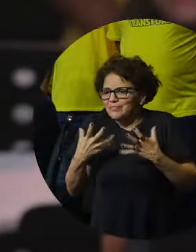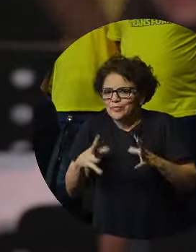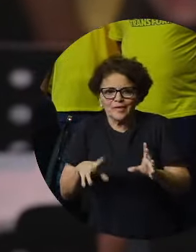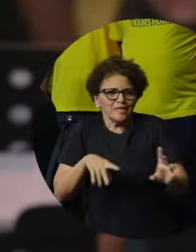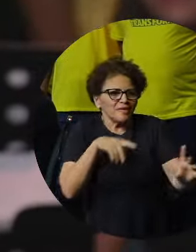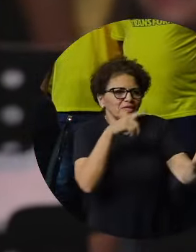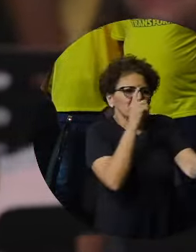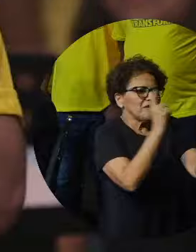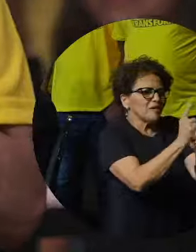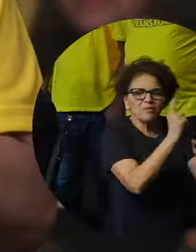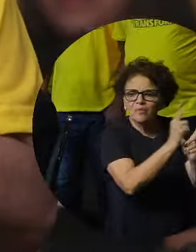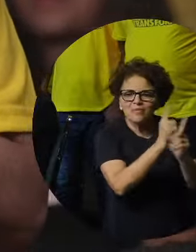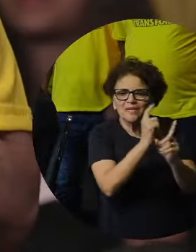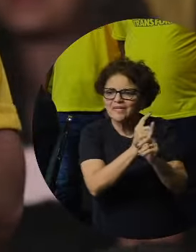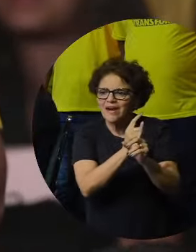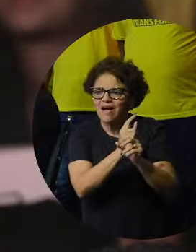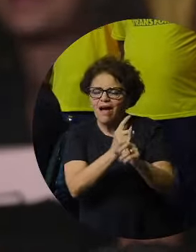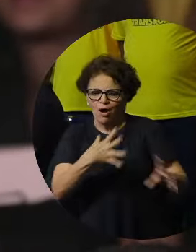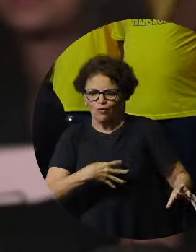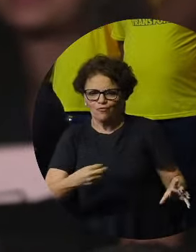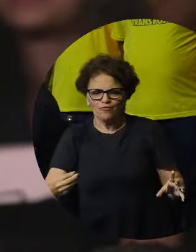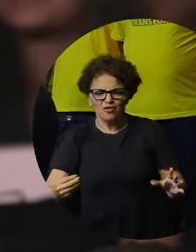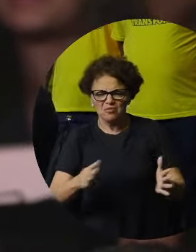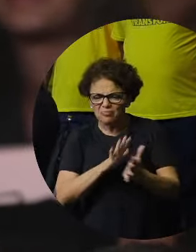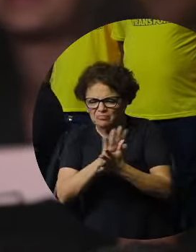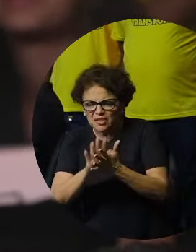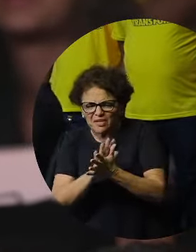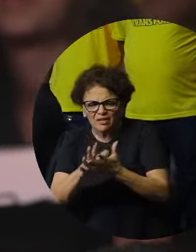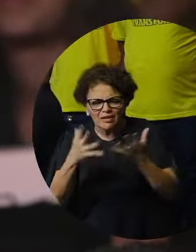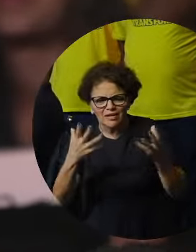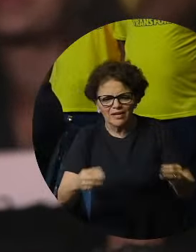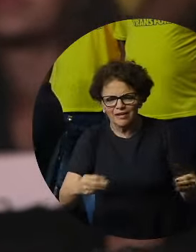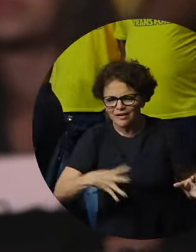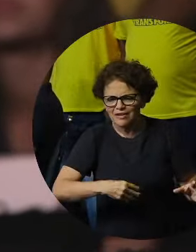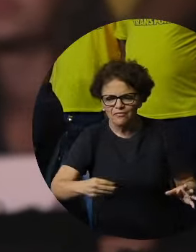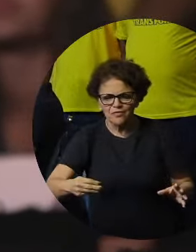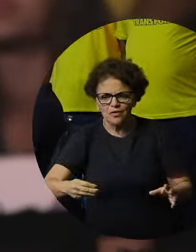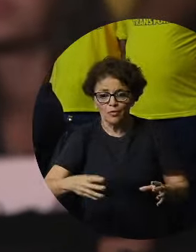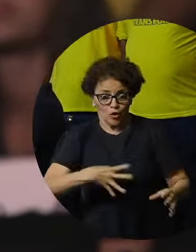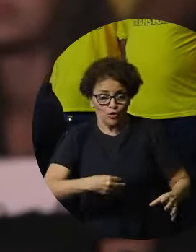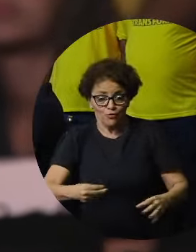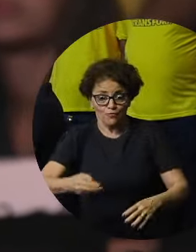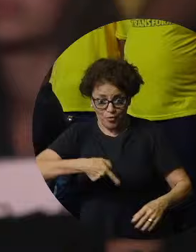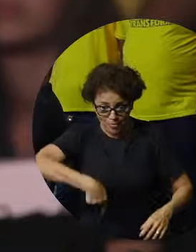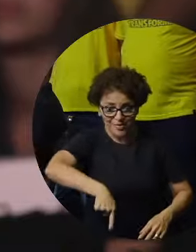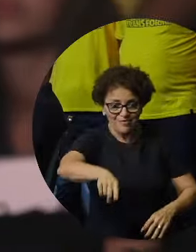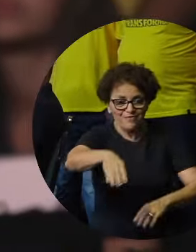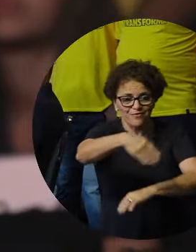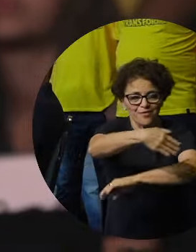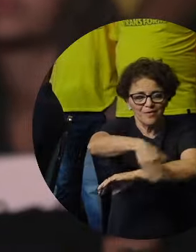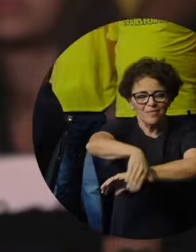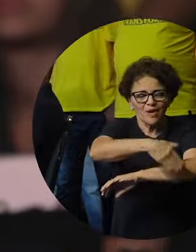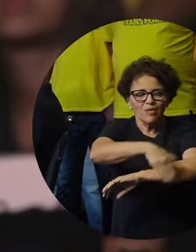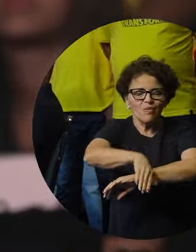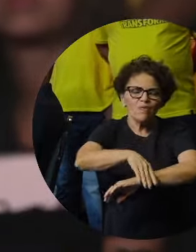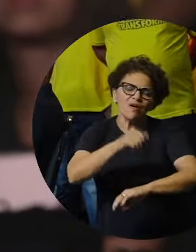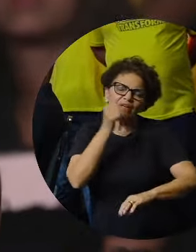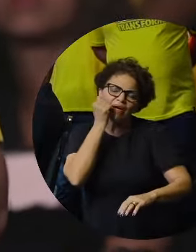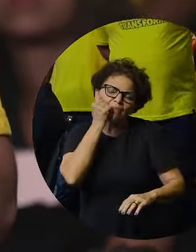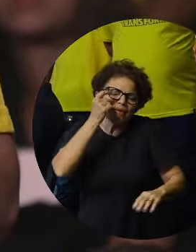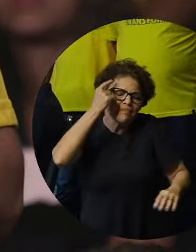filho, ninguém na família queria mais aquele menino. E ele foi para a rua. E a mãe já achava até que ele tinha